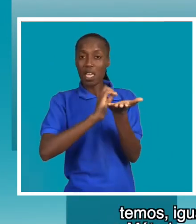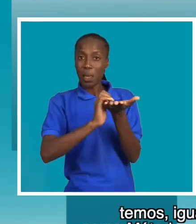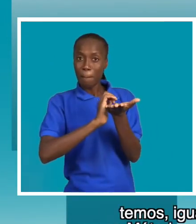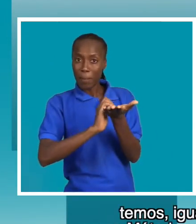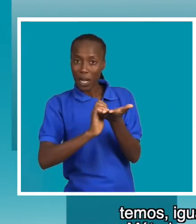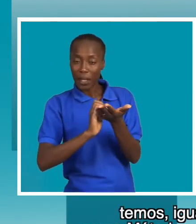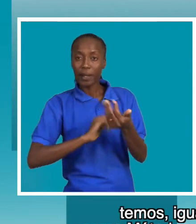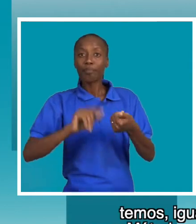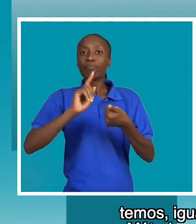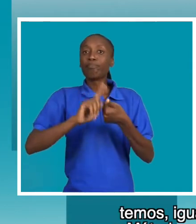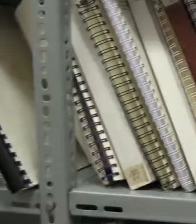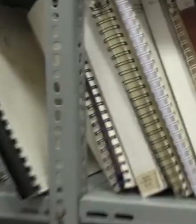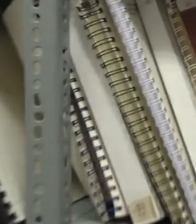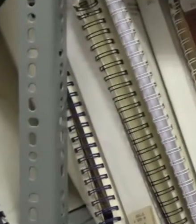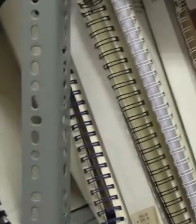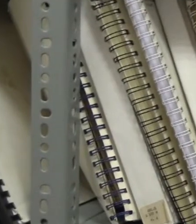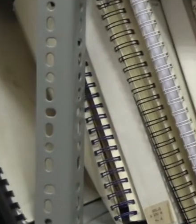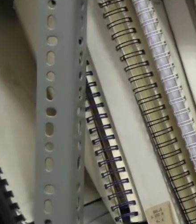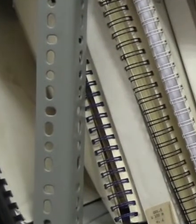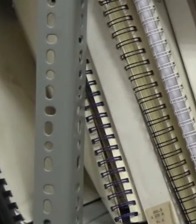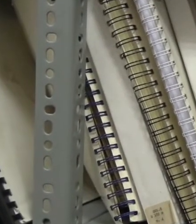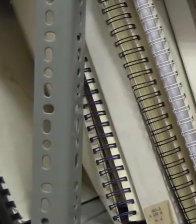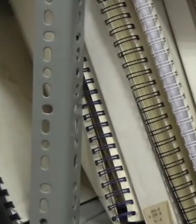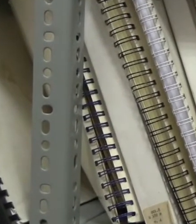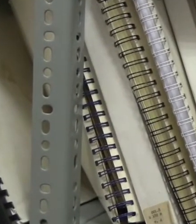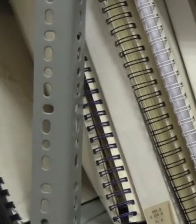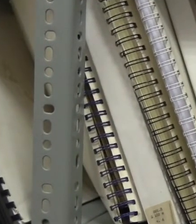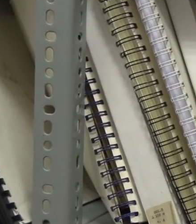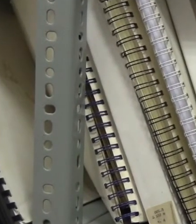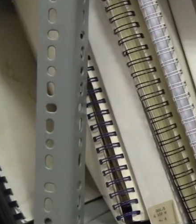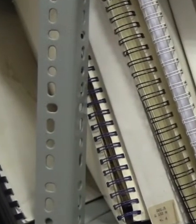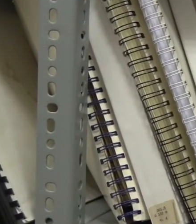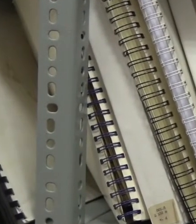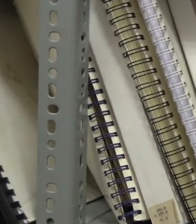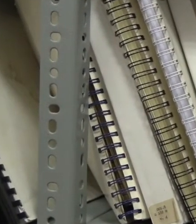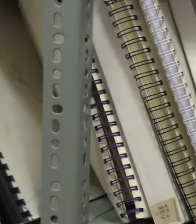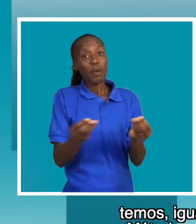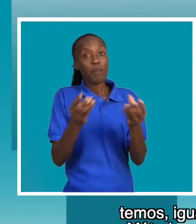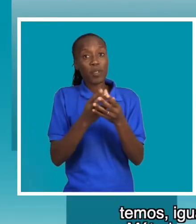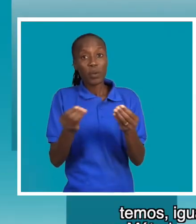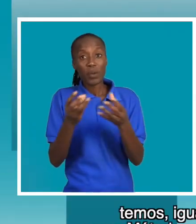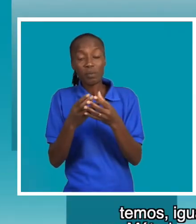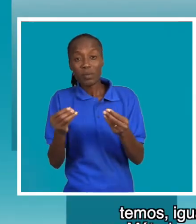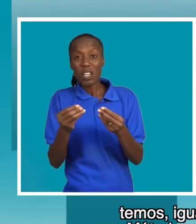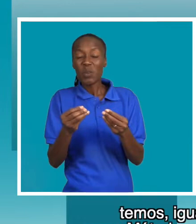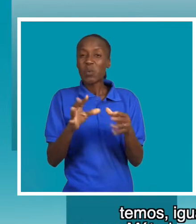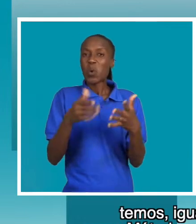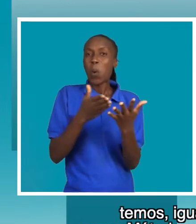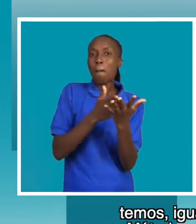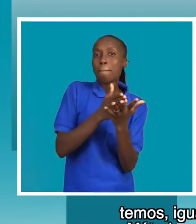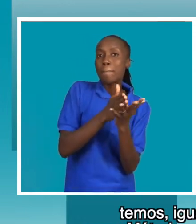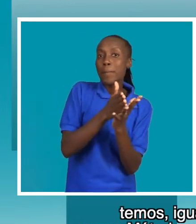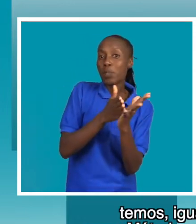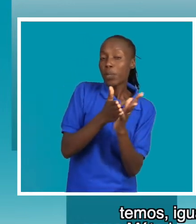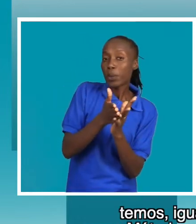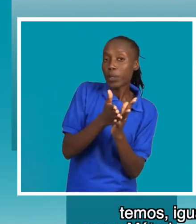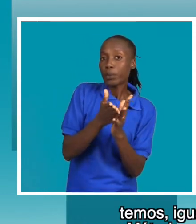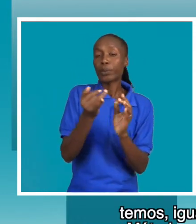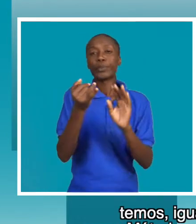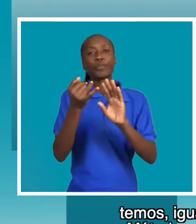Temos também aqui outros materiais como métodos e métodos